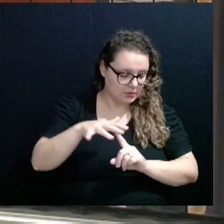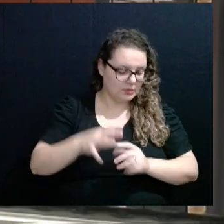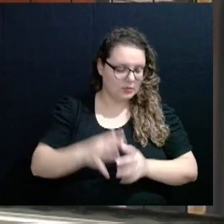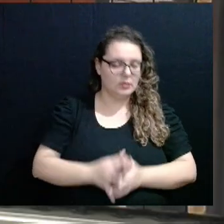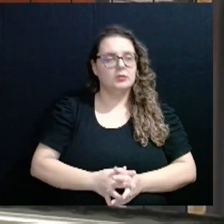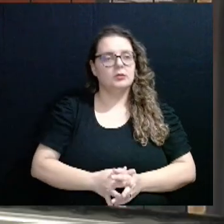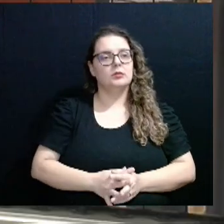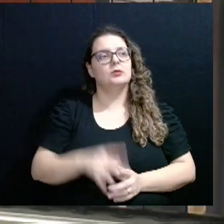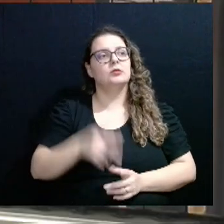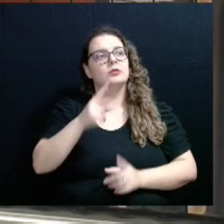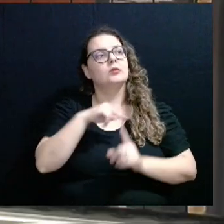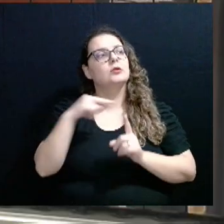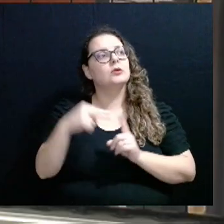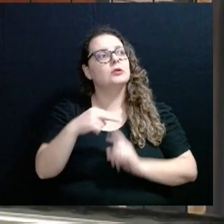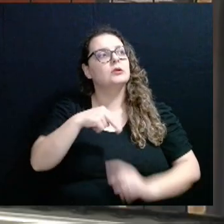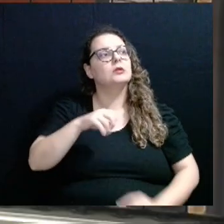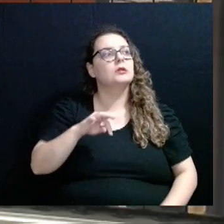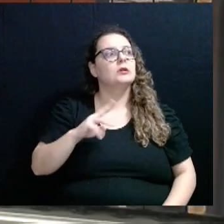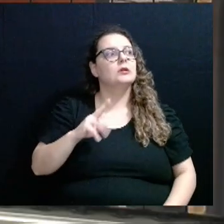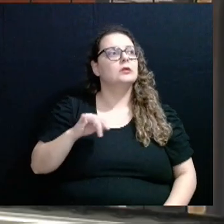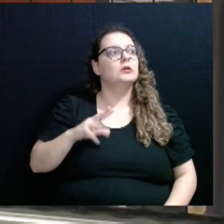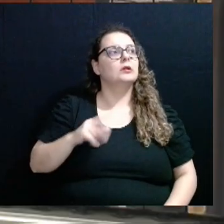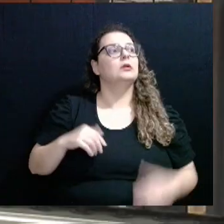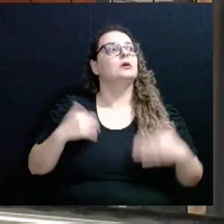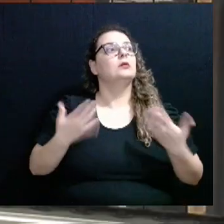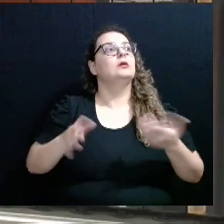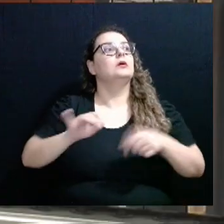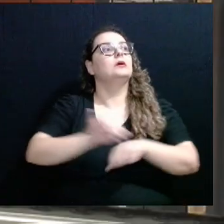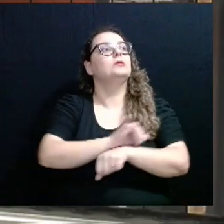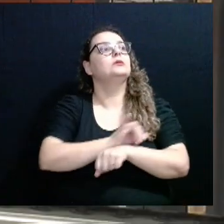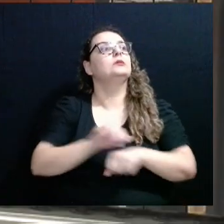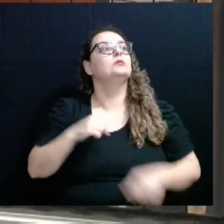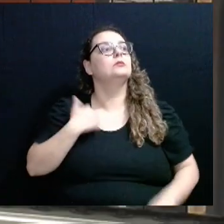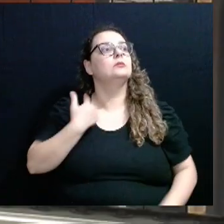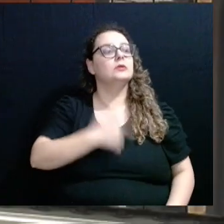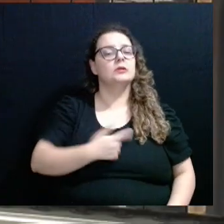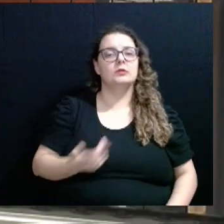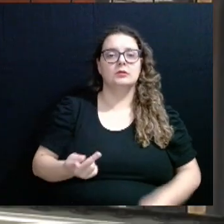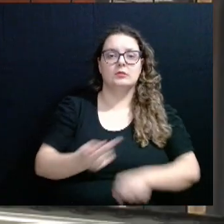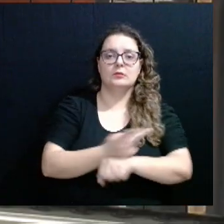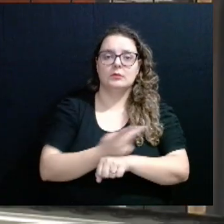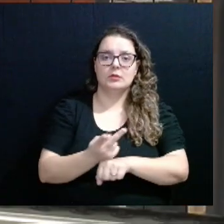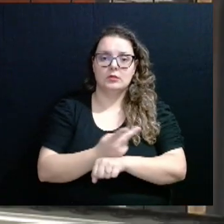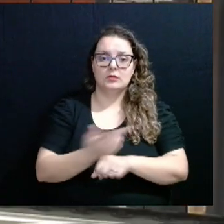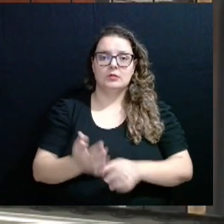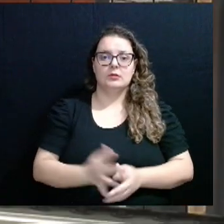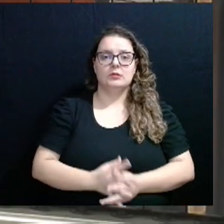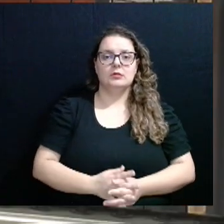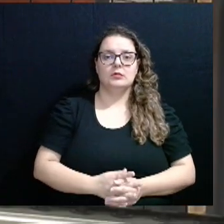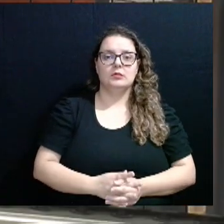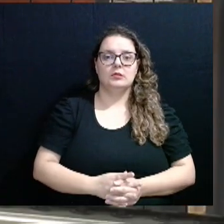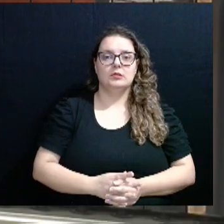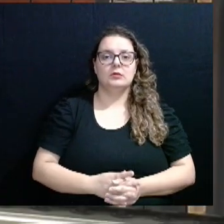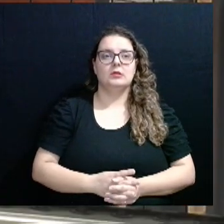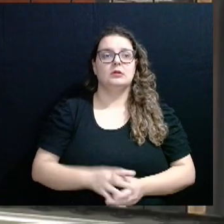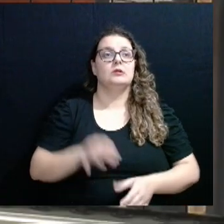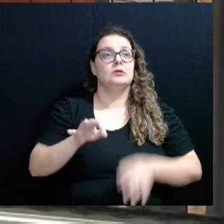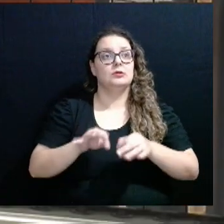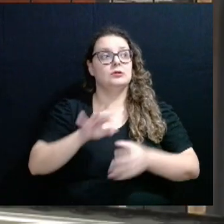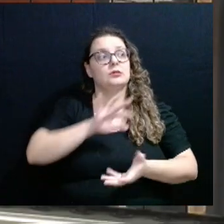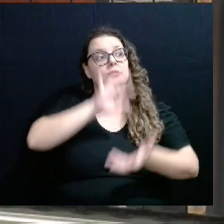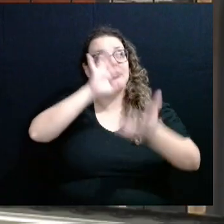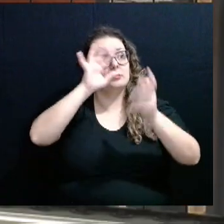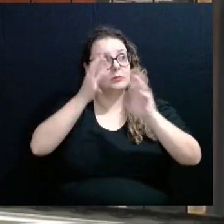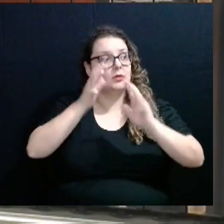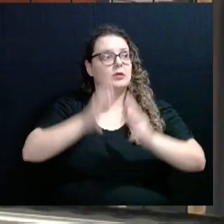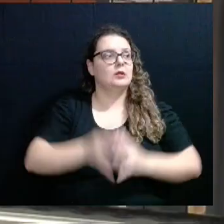vista, Natália, quais são os caminhos para a gente buscar, então, essa justiça climática, tanto para o povo